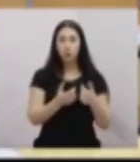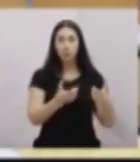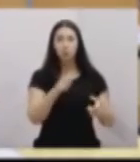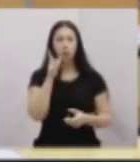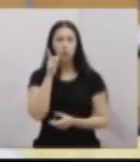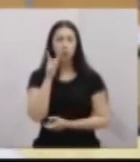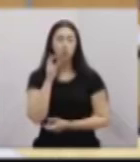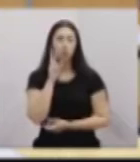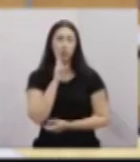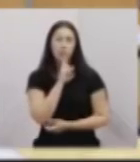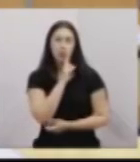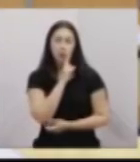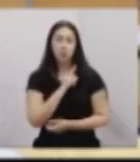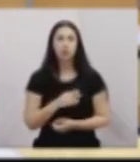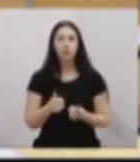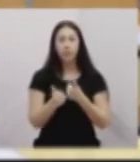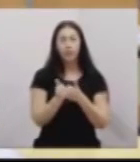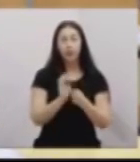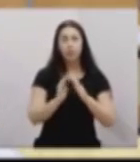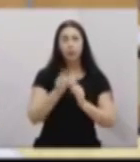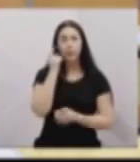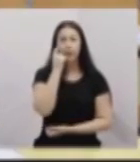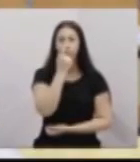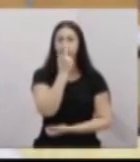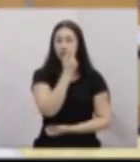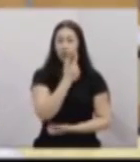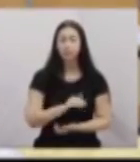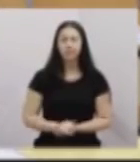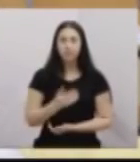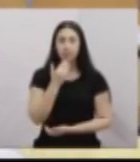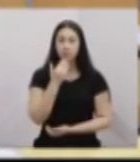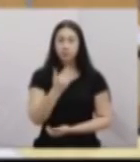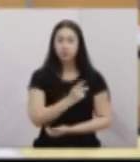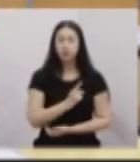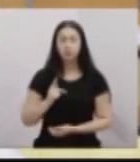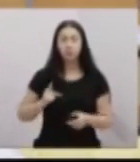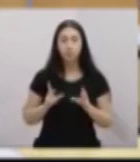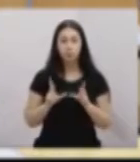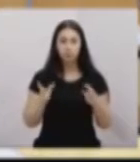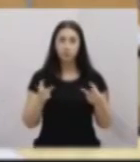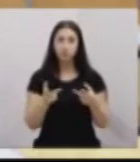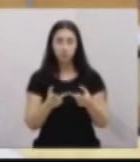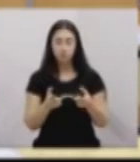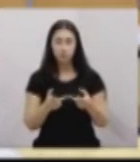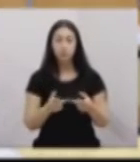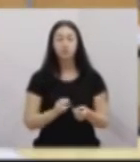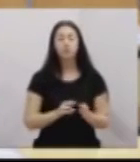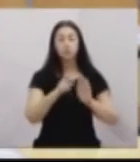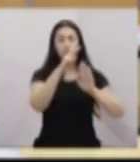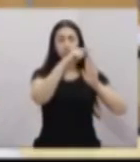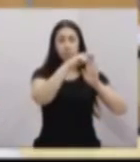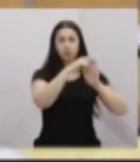Dragão, no Parque Meia Lua. Requeremos ao excelentíssimo senhor presidente desta casa, ouvido e aprovado